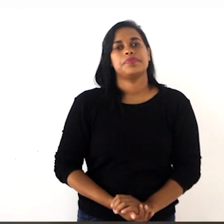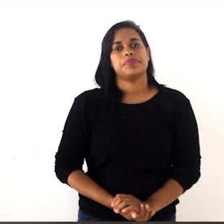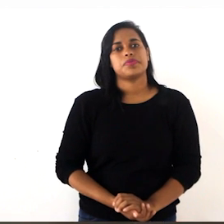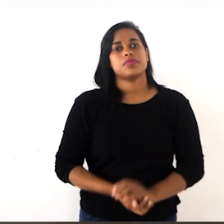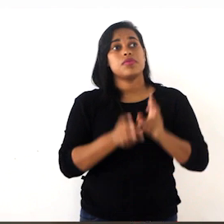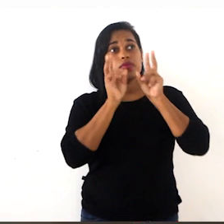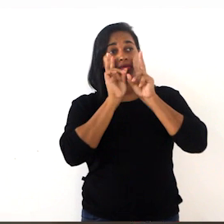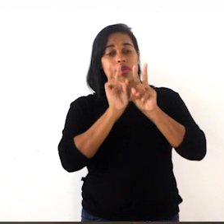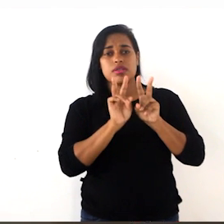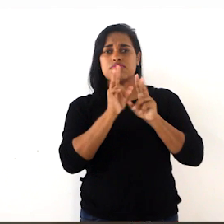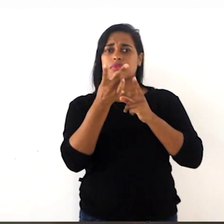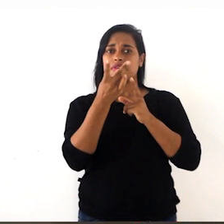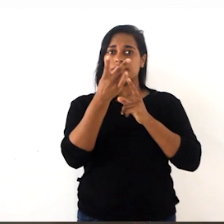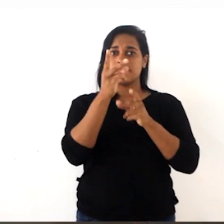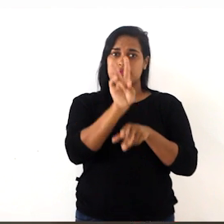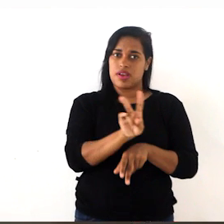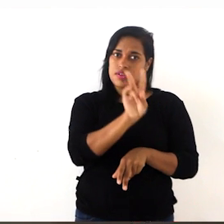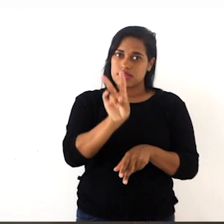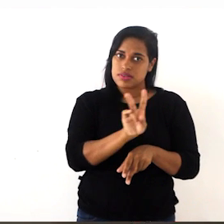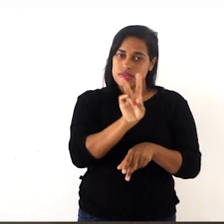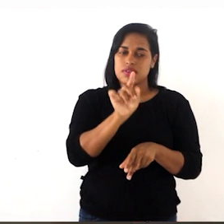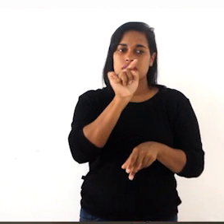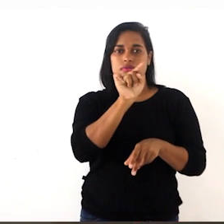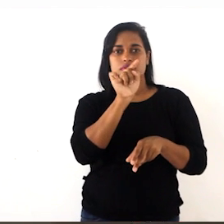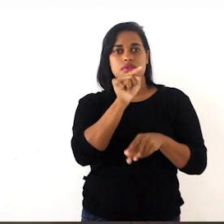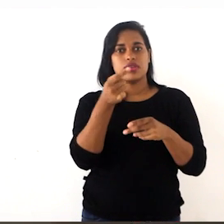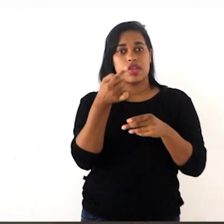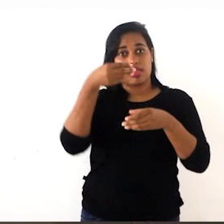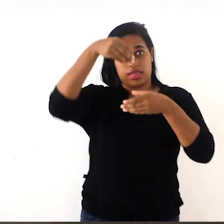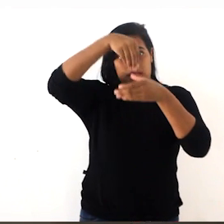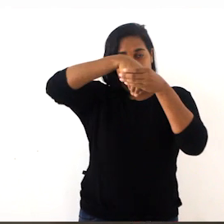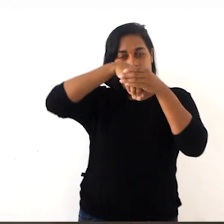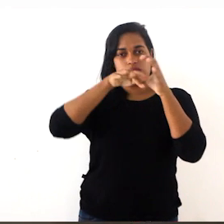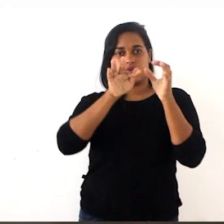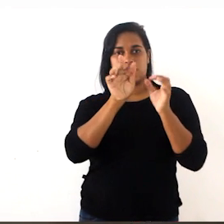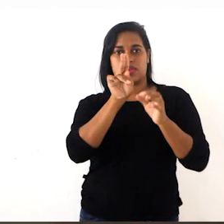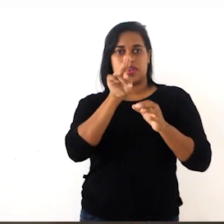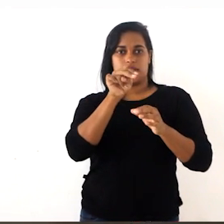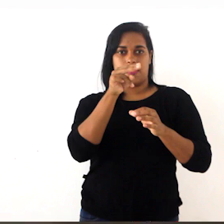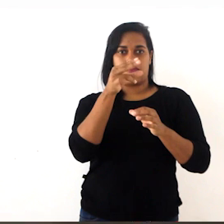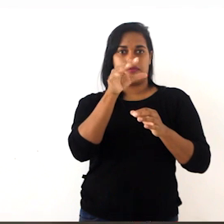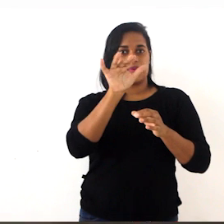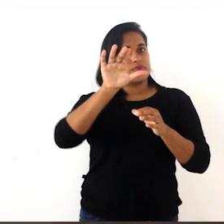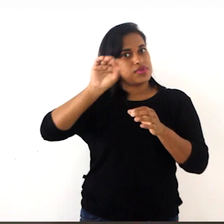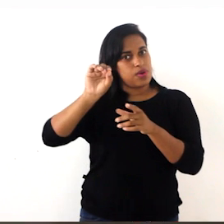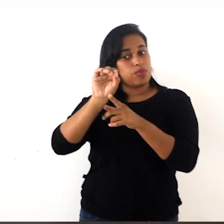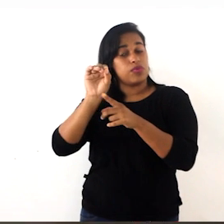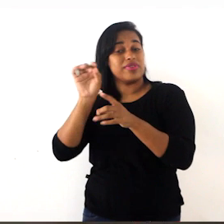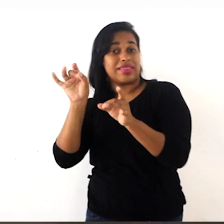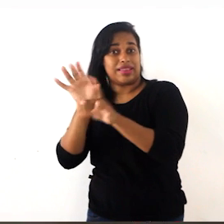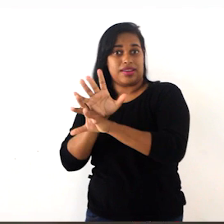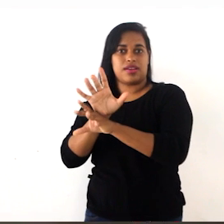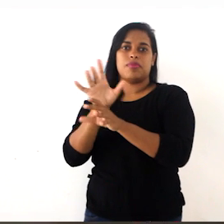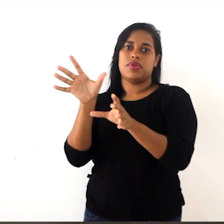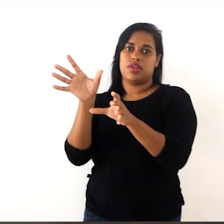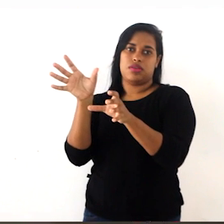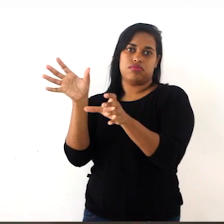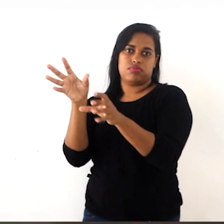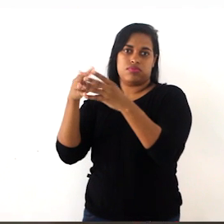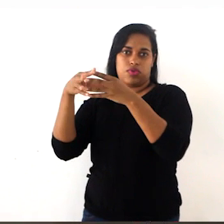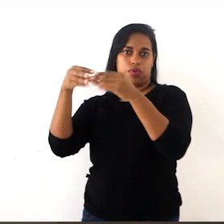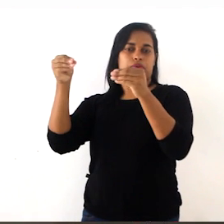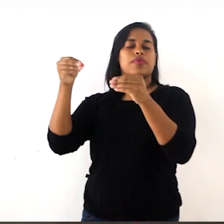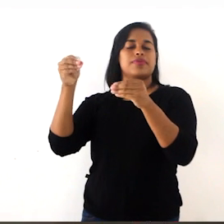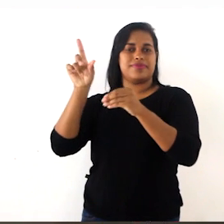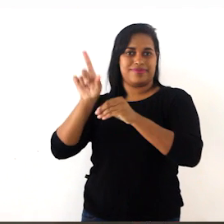E essa variável total ela foi inicializada dentro da função. Quando essa função encerrar, ela vai ser apagada.